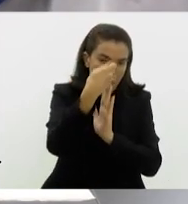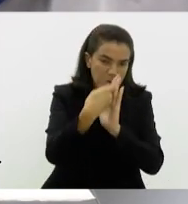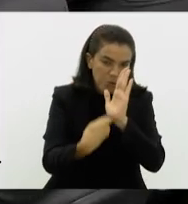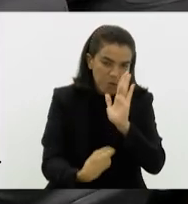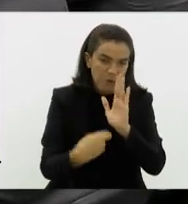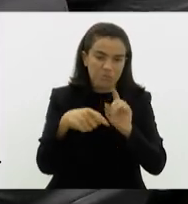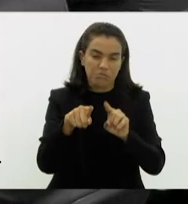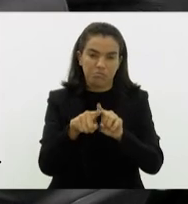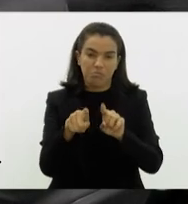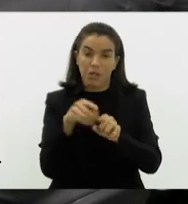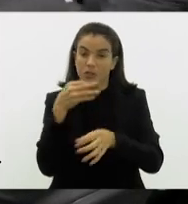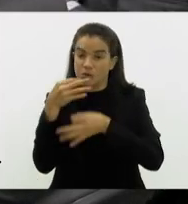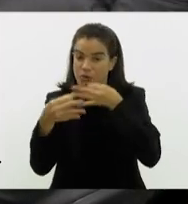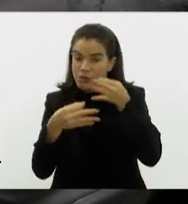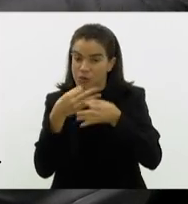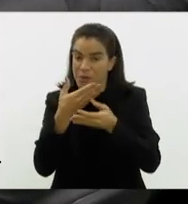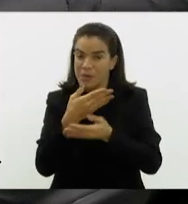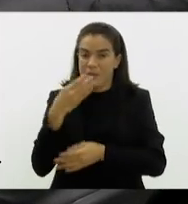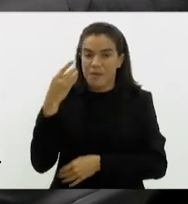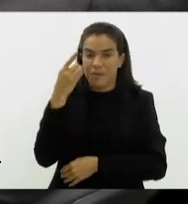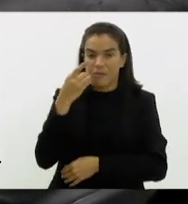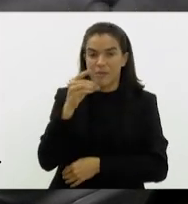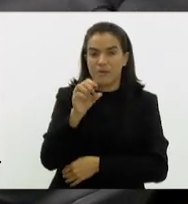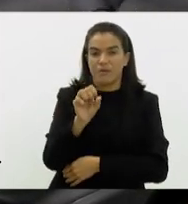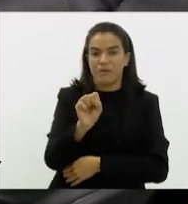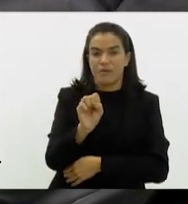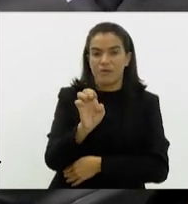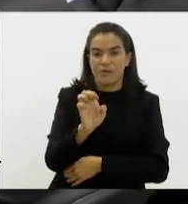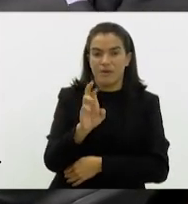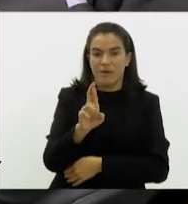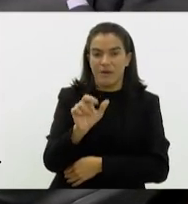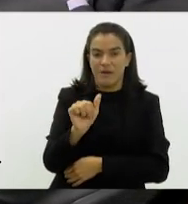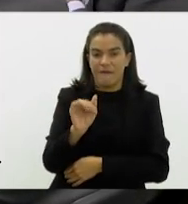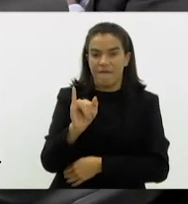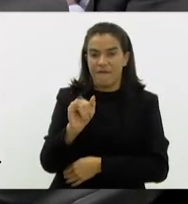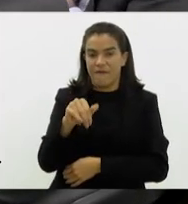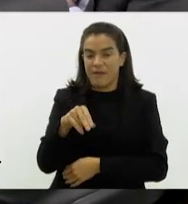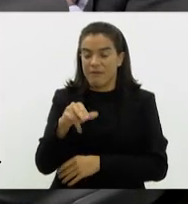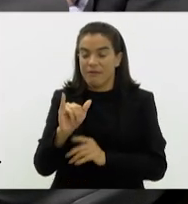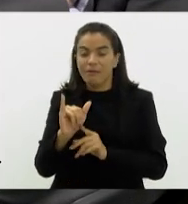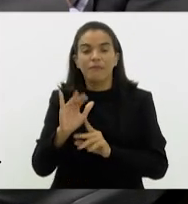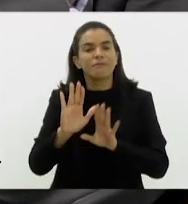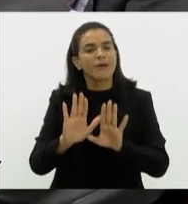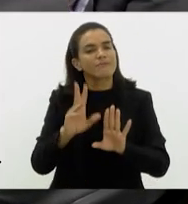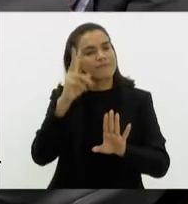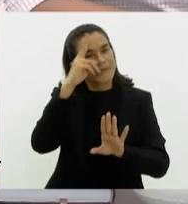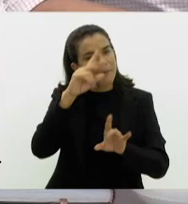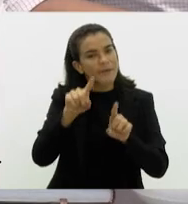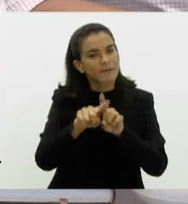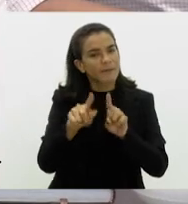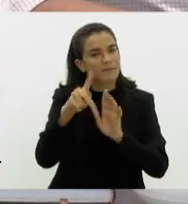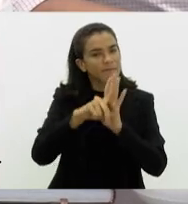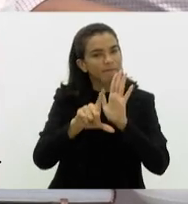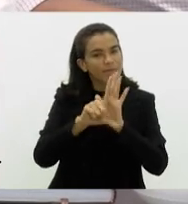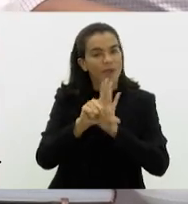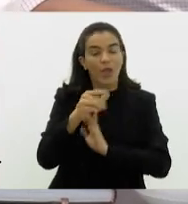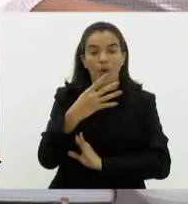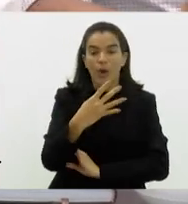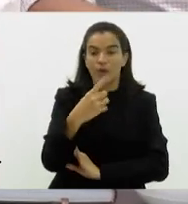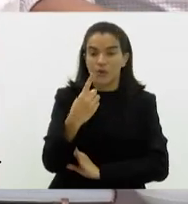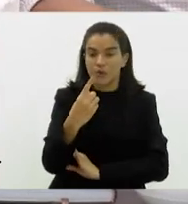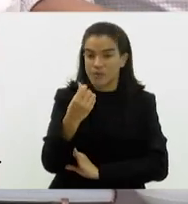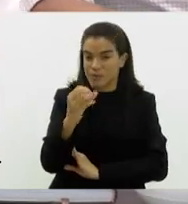do deputado Serafini. E só lembro o seguinte, lendo aqui o projeto